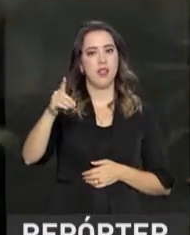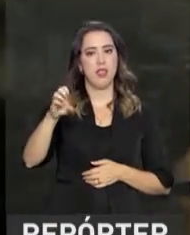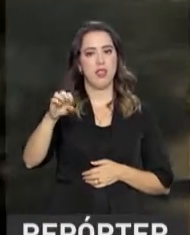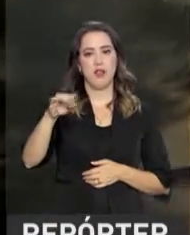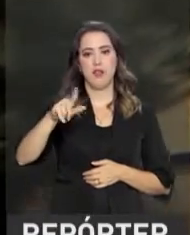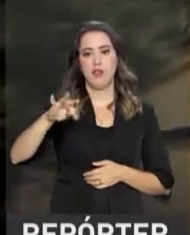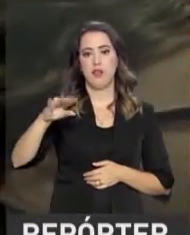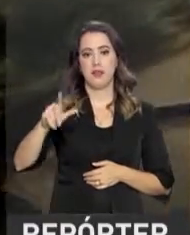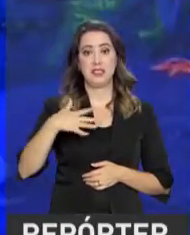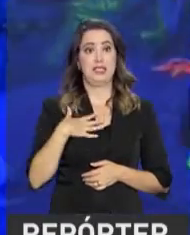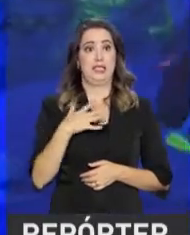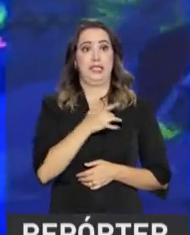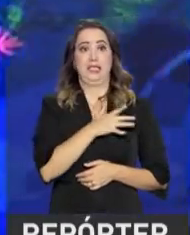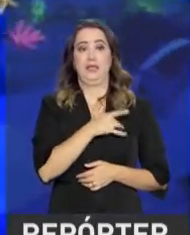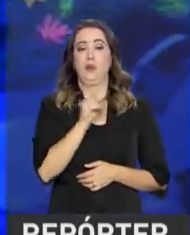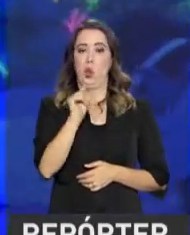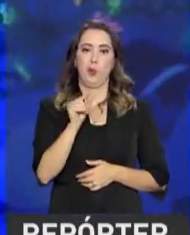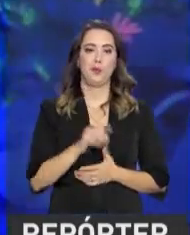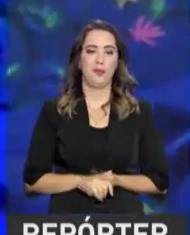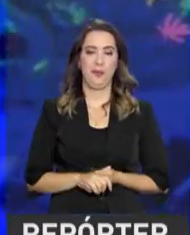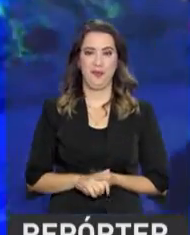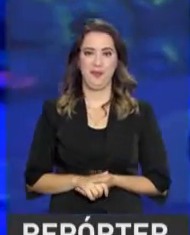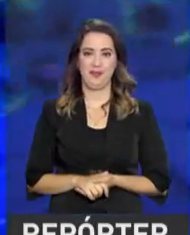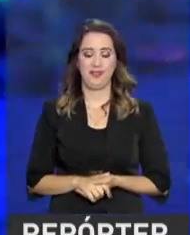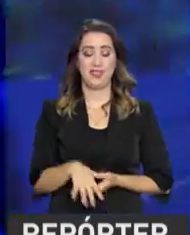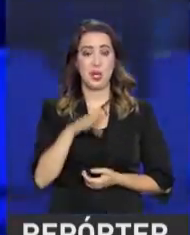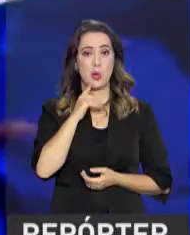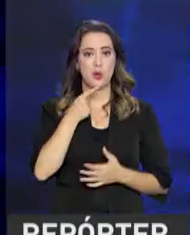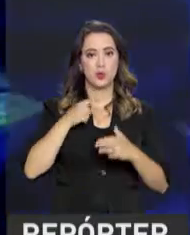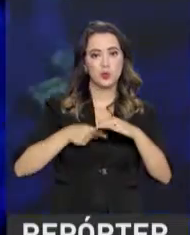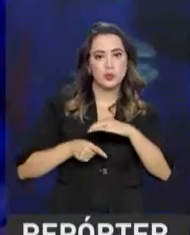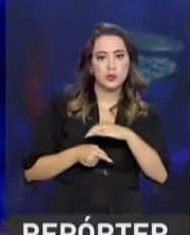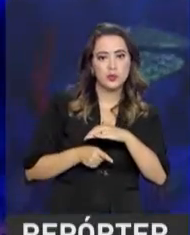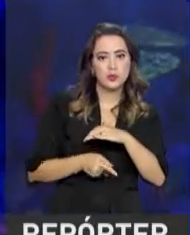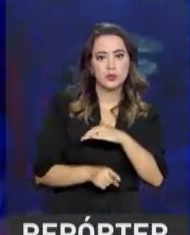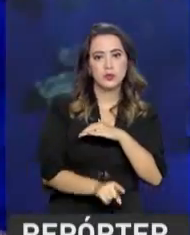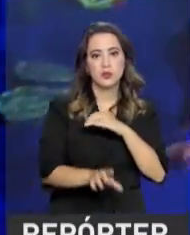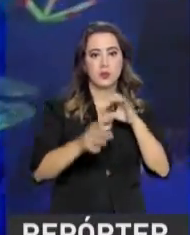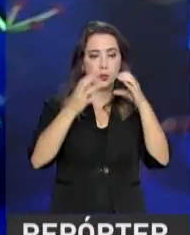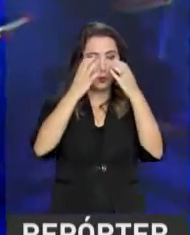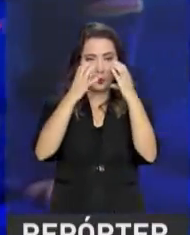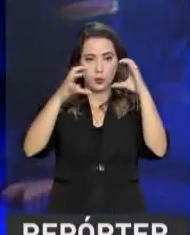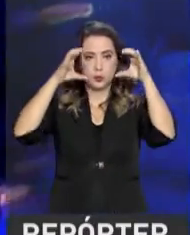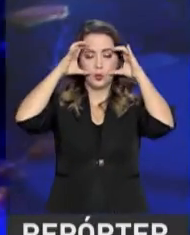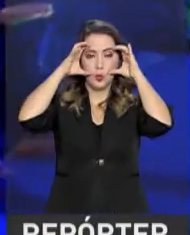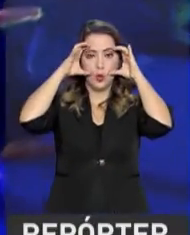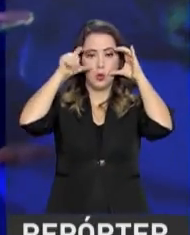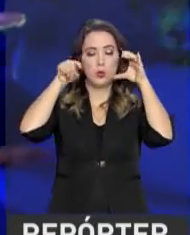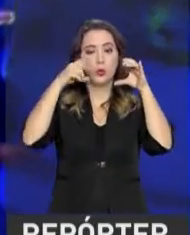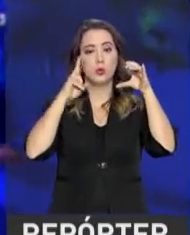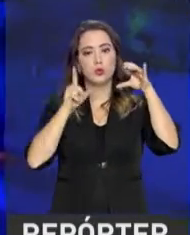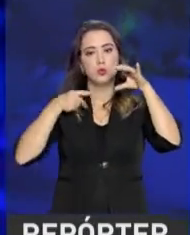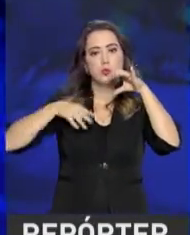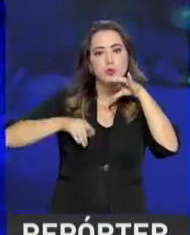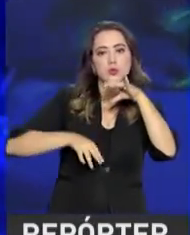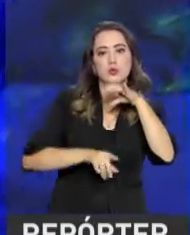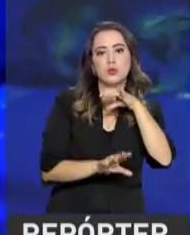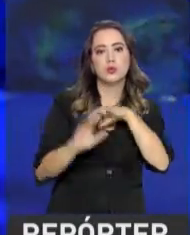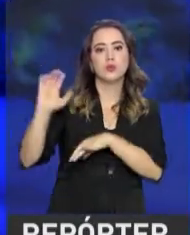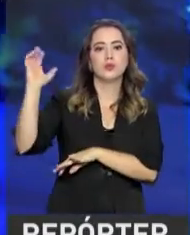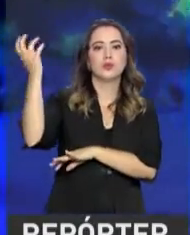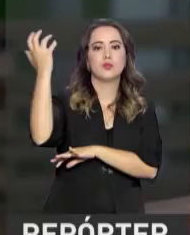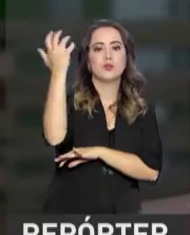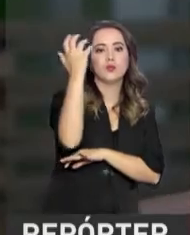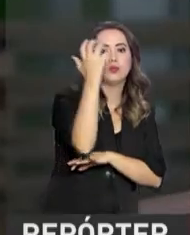experiência, mas eu fiquei com medo. E para quem quer conhecer o fundo do mar, um óculos com realidade virtual mostra uma floresta